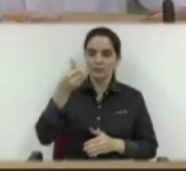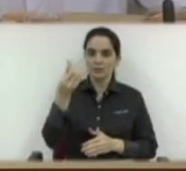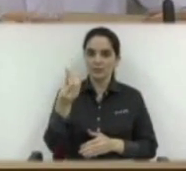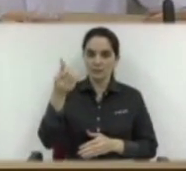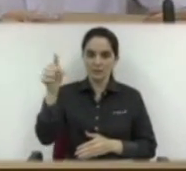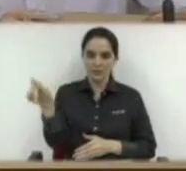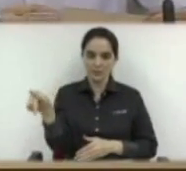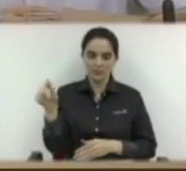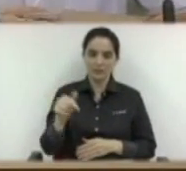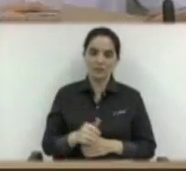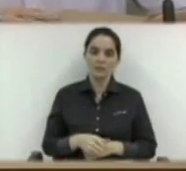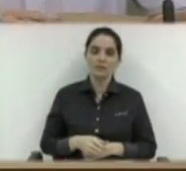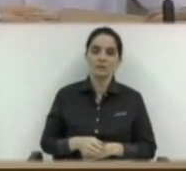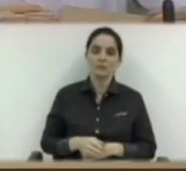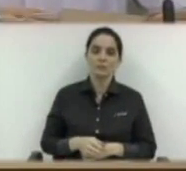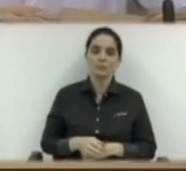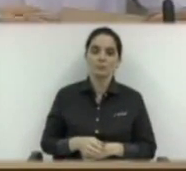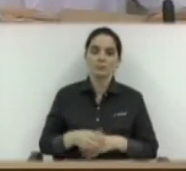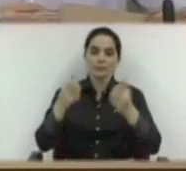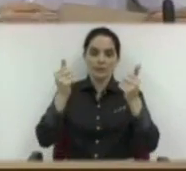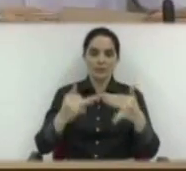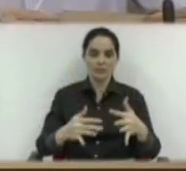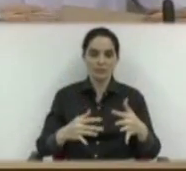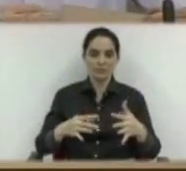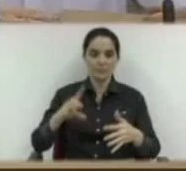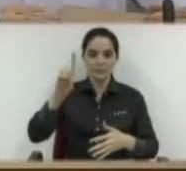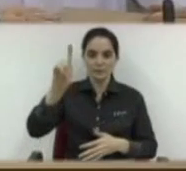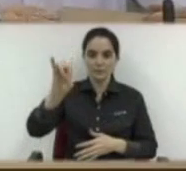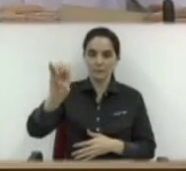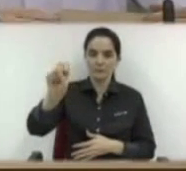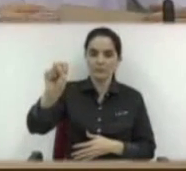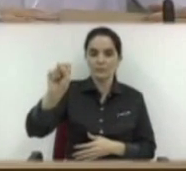167/2015, que altera dispositivos da lei número